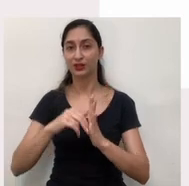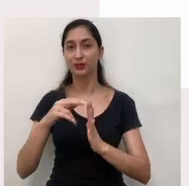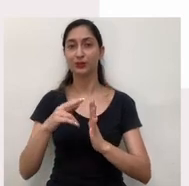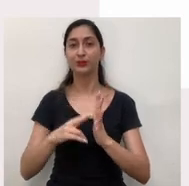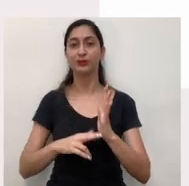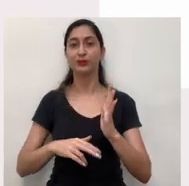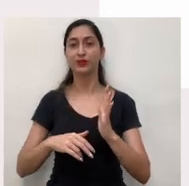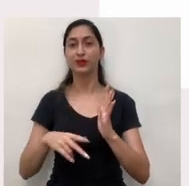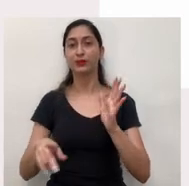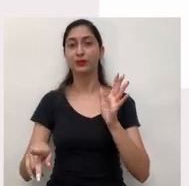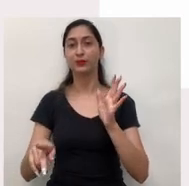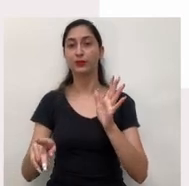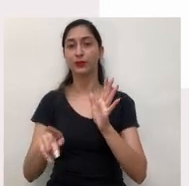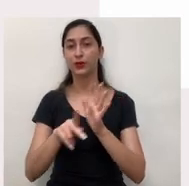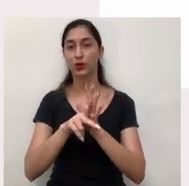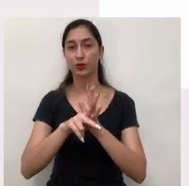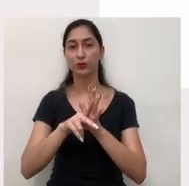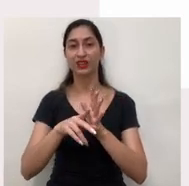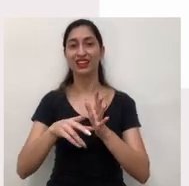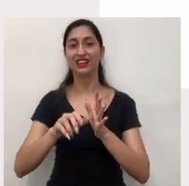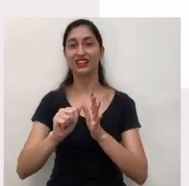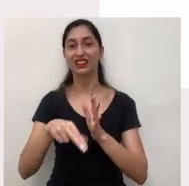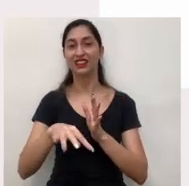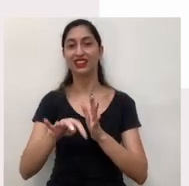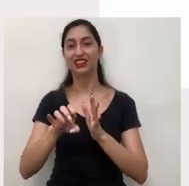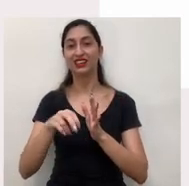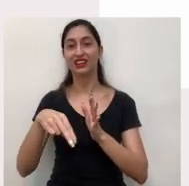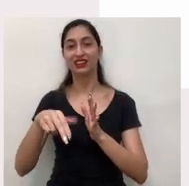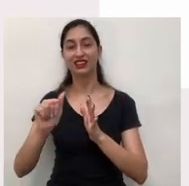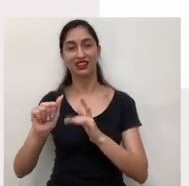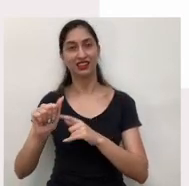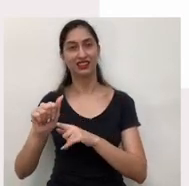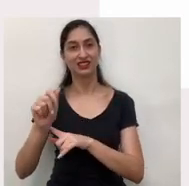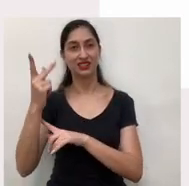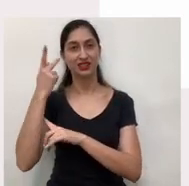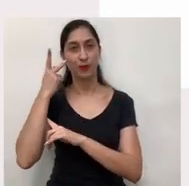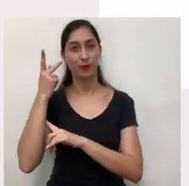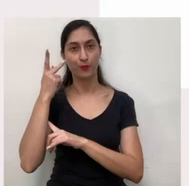cegas de São Paulo, o comum com esse inventário